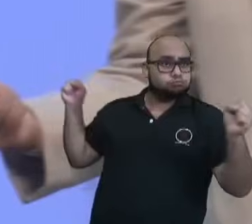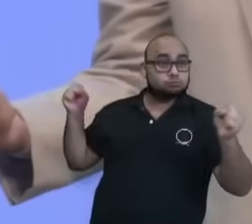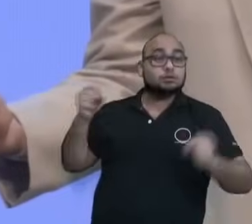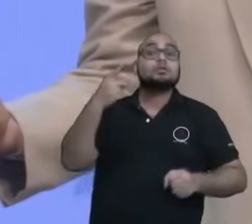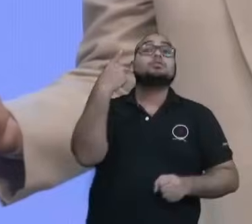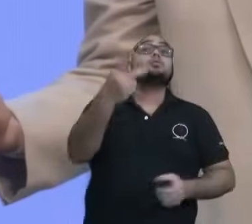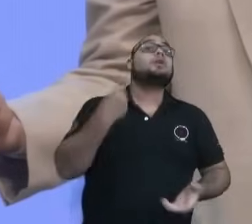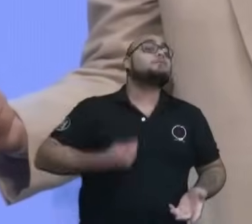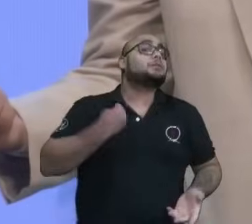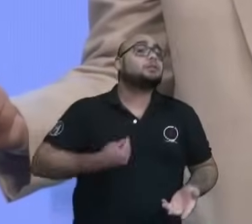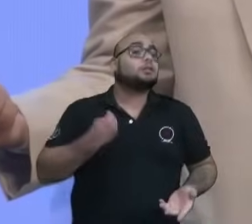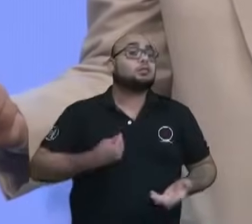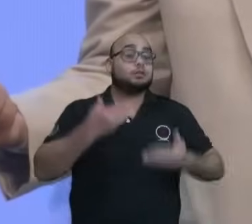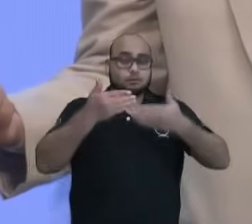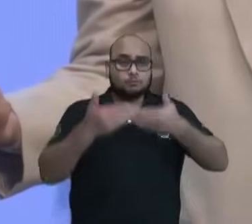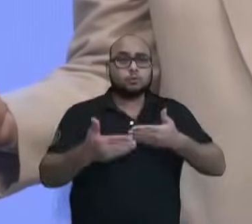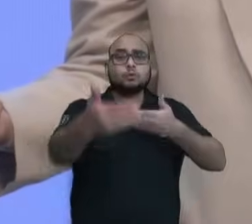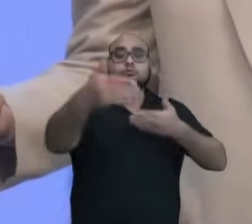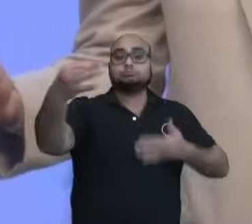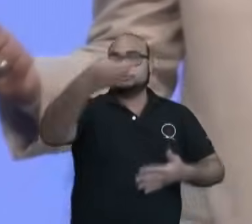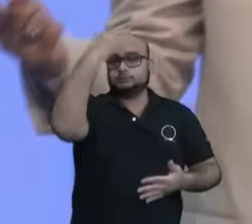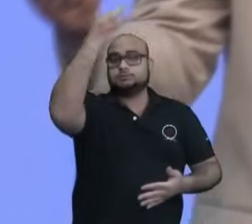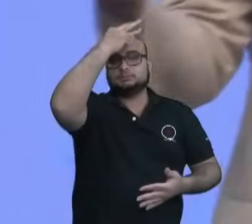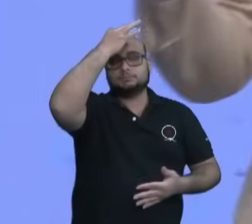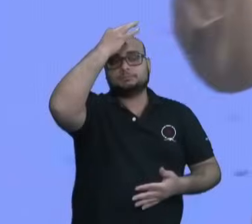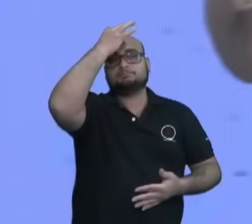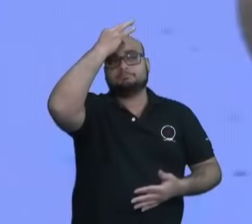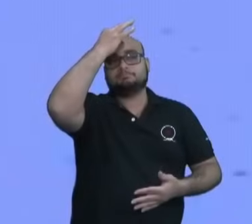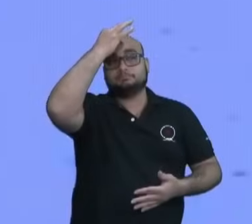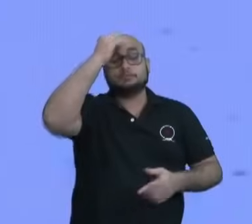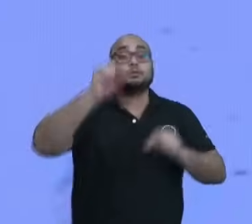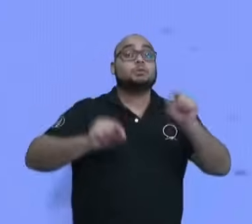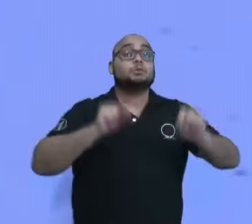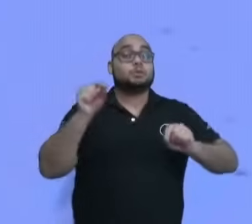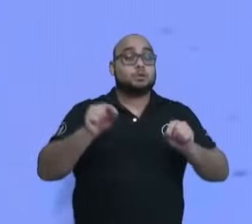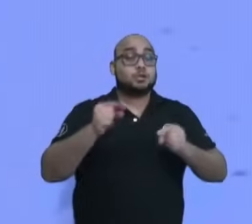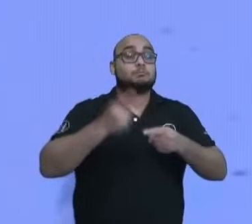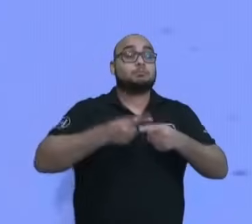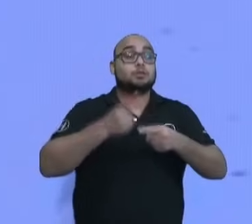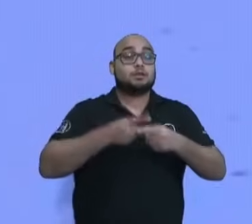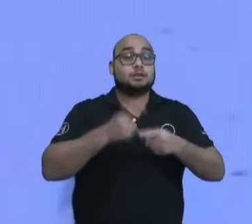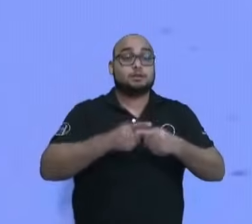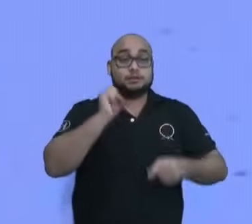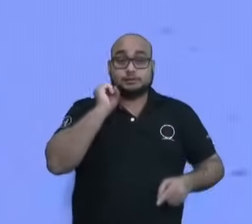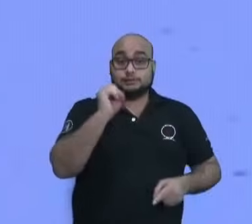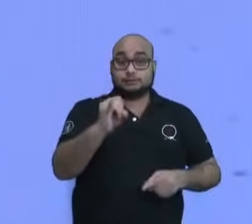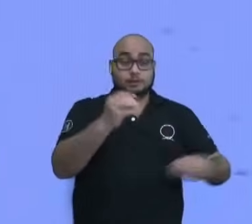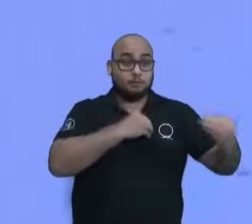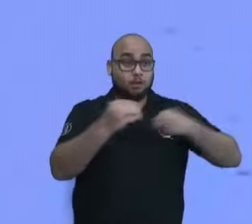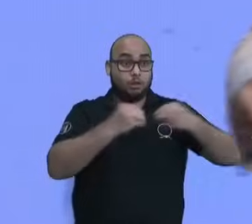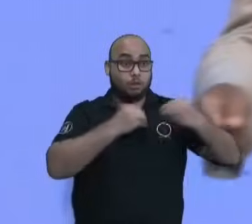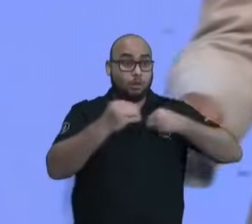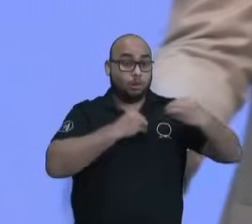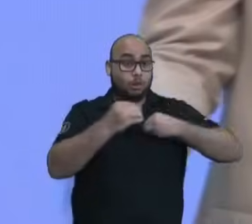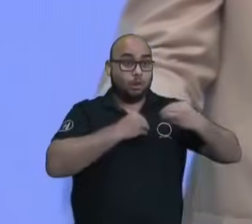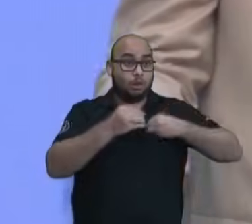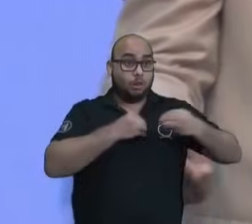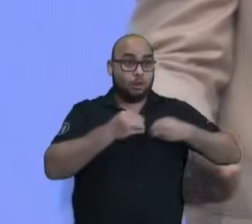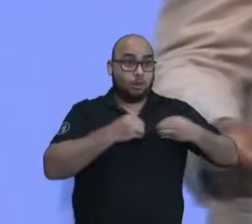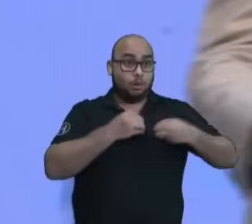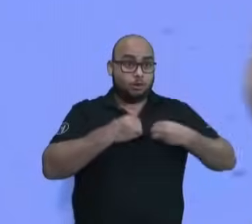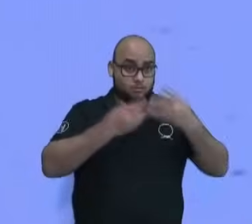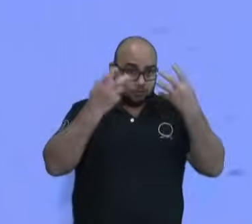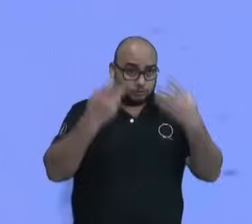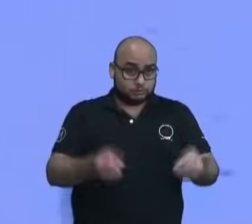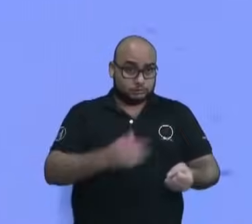vida Santa porque o salário do pecado é a morte mas o dom gratuito de Deus é vida eterna